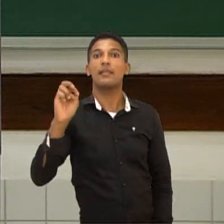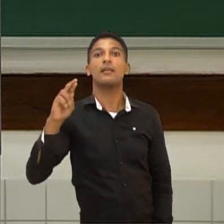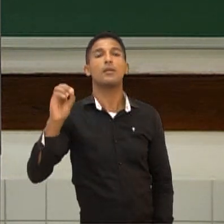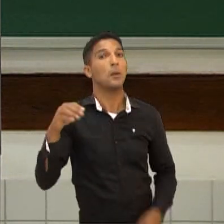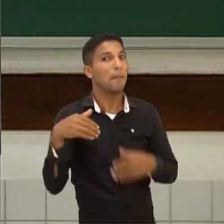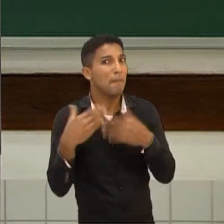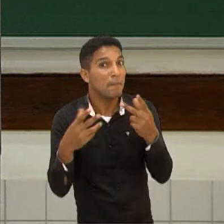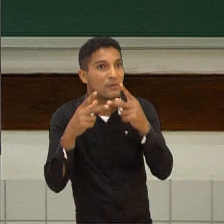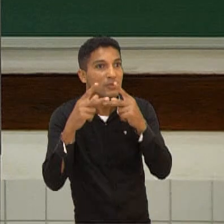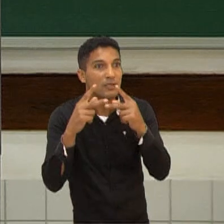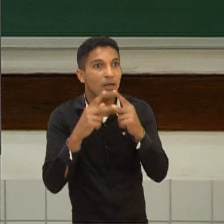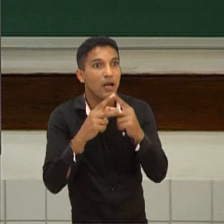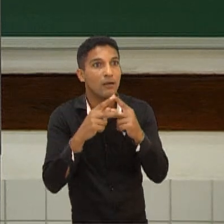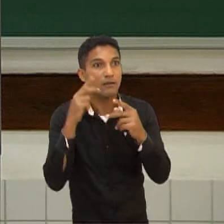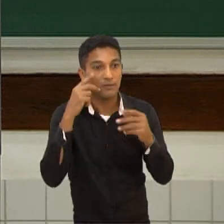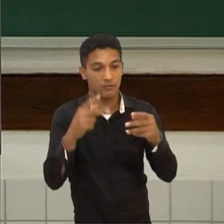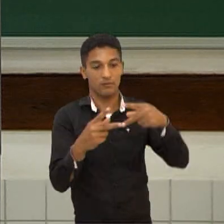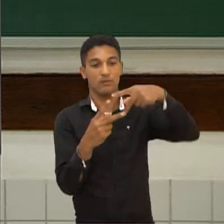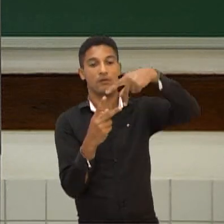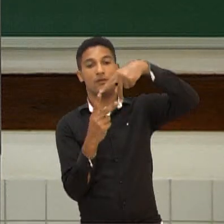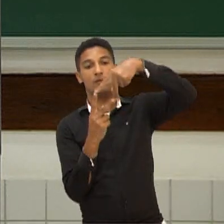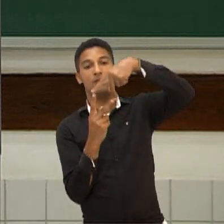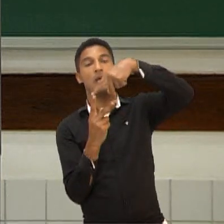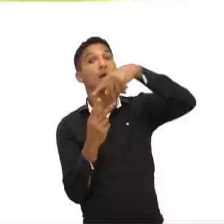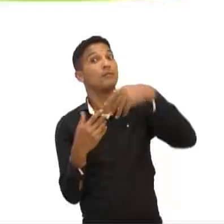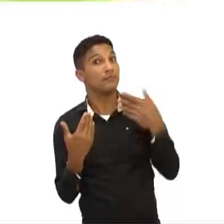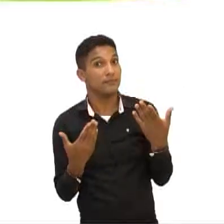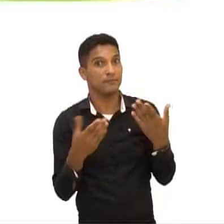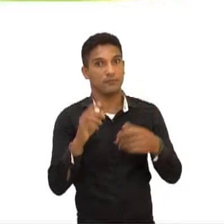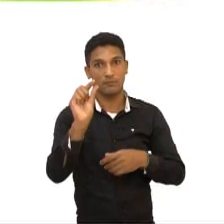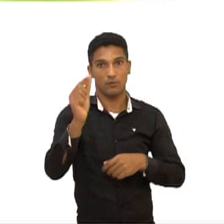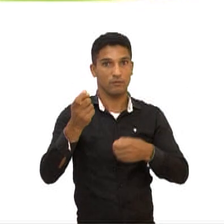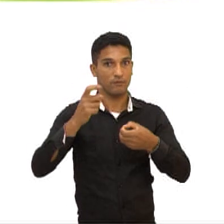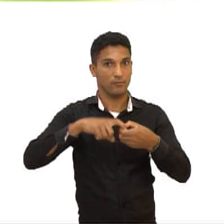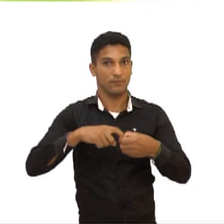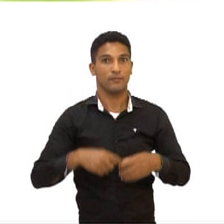que é esse triângulo equilátero. Nós já voltamos.